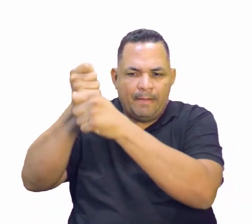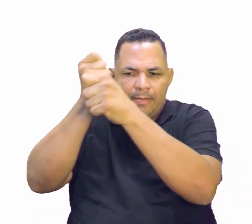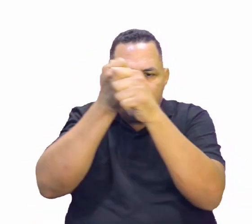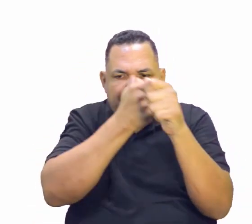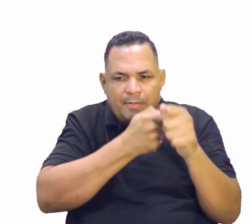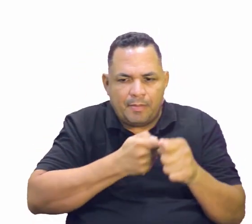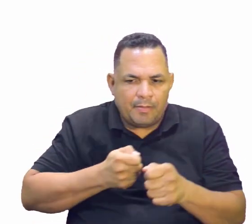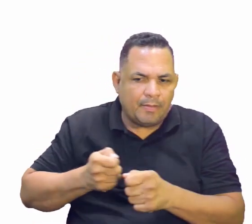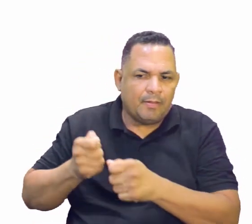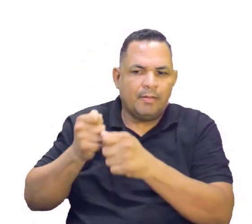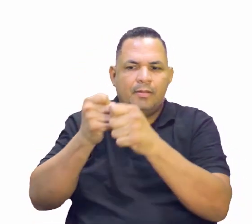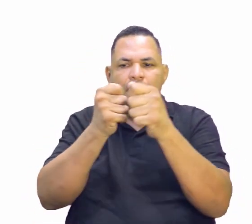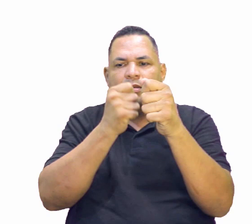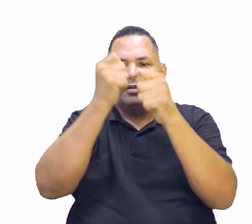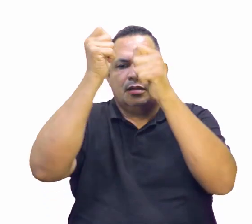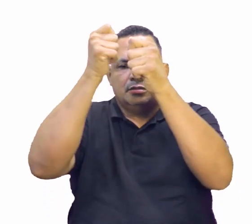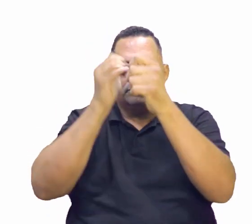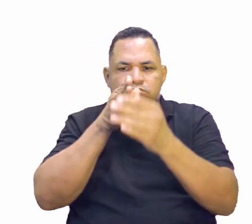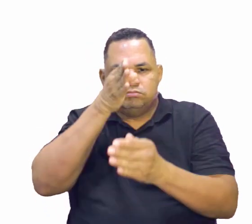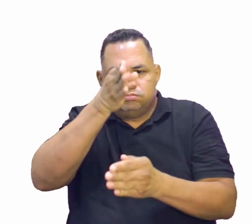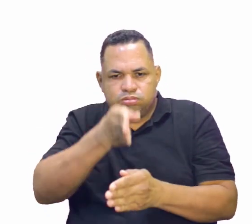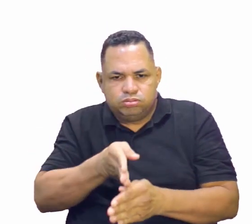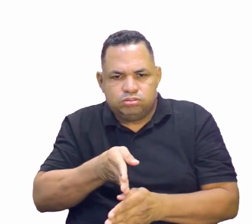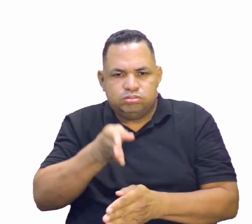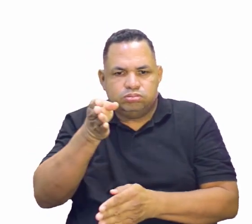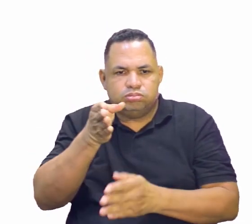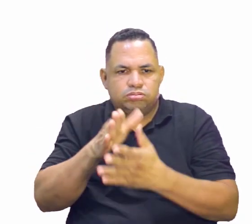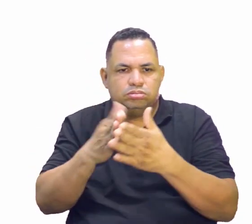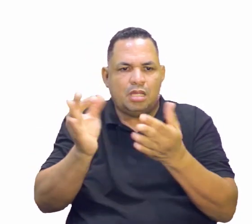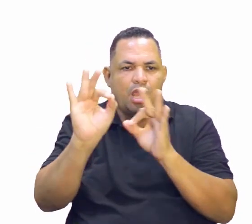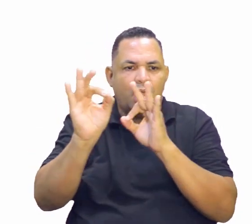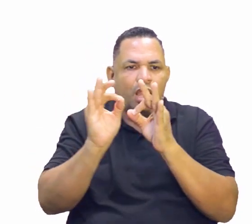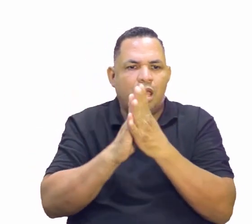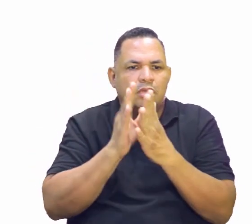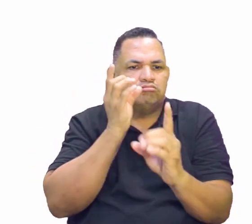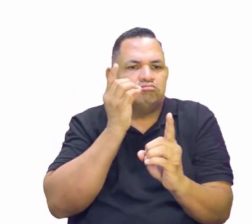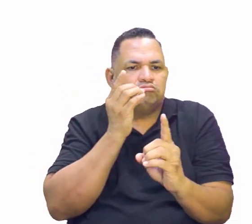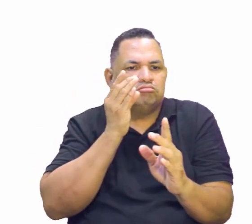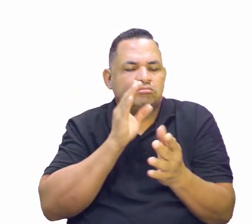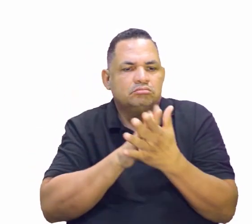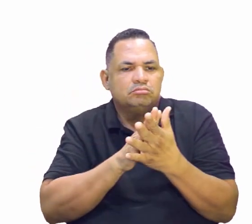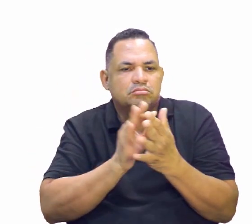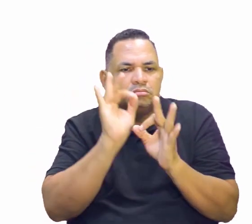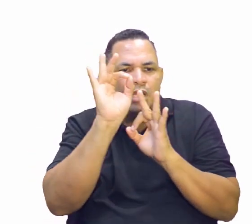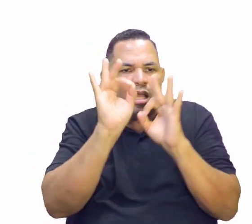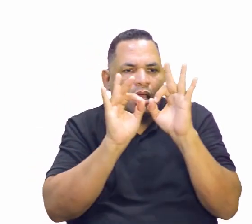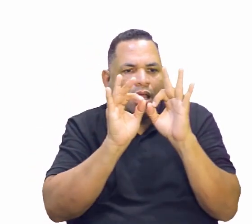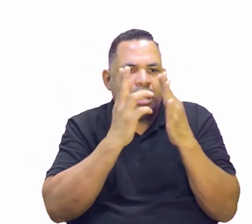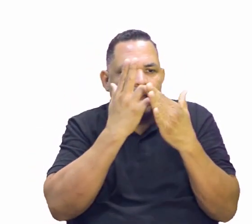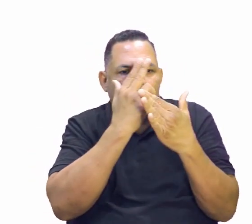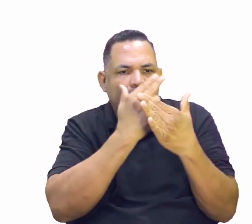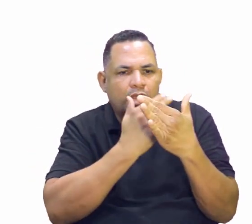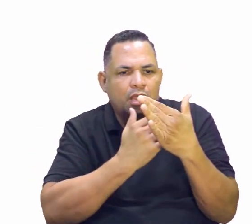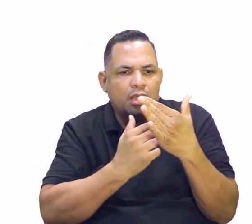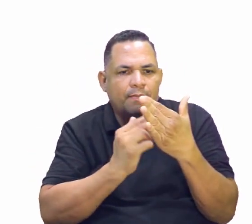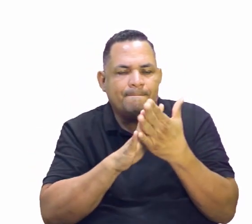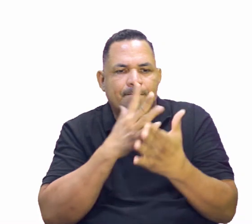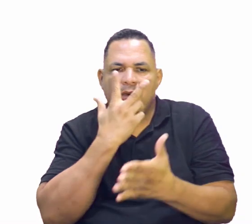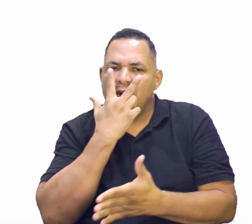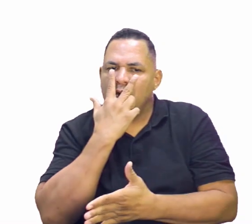A moldura em linha reta, até você encontrar uma forma. E sempre está marcando, né?